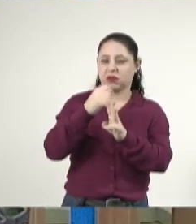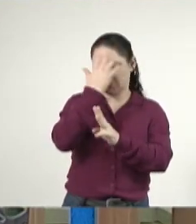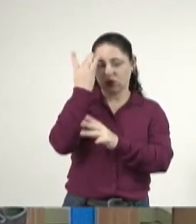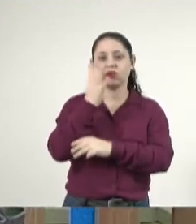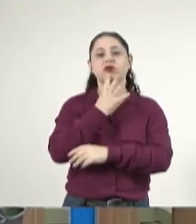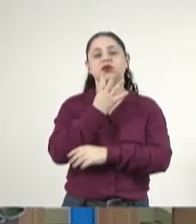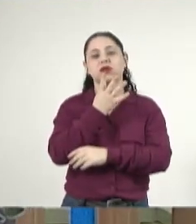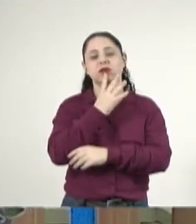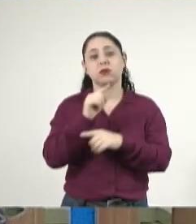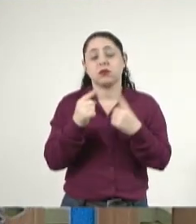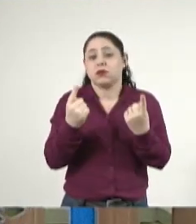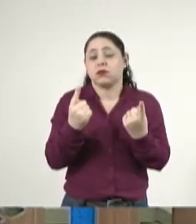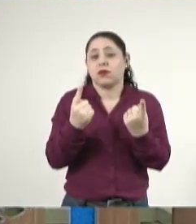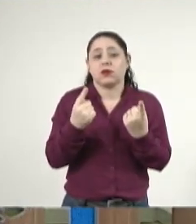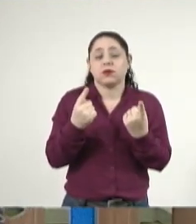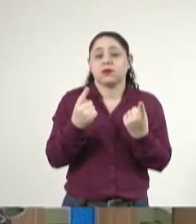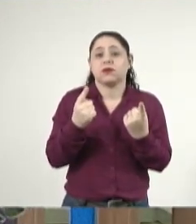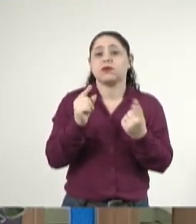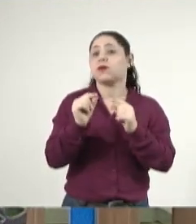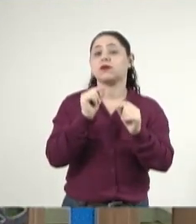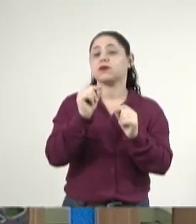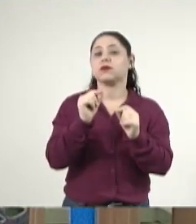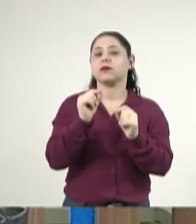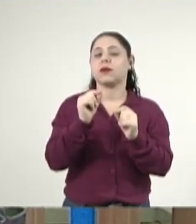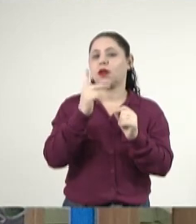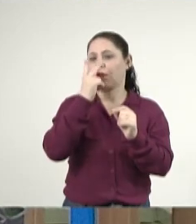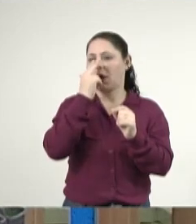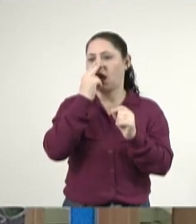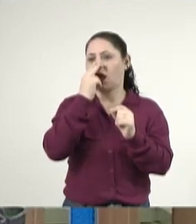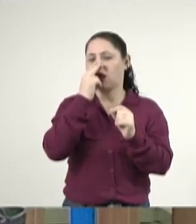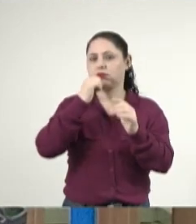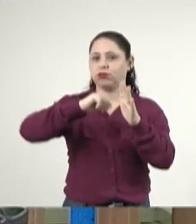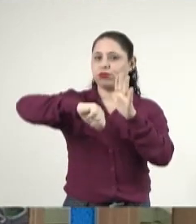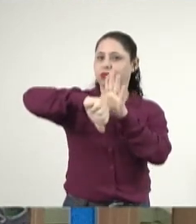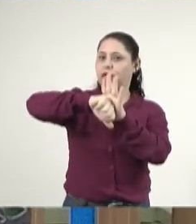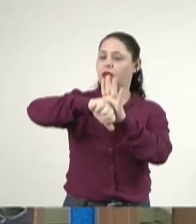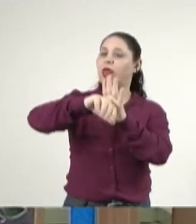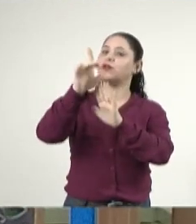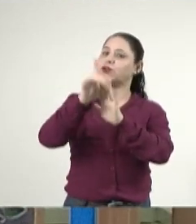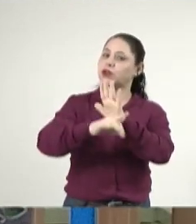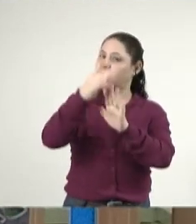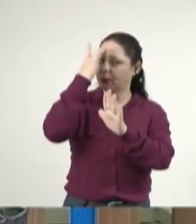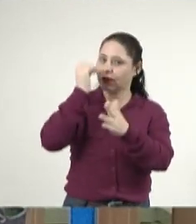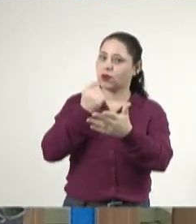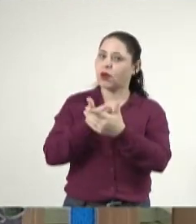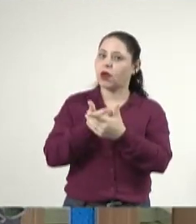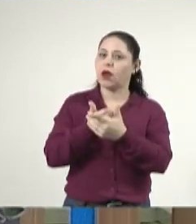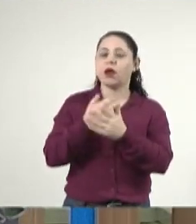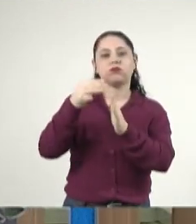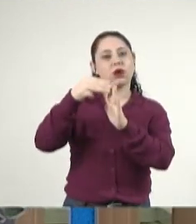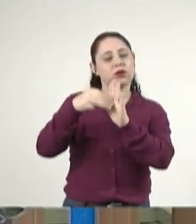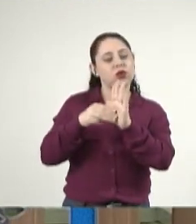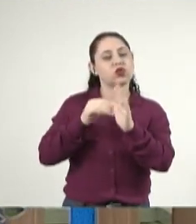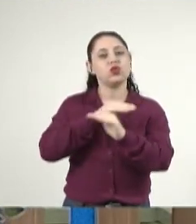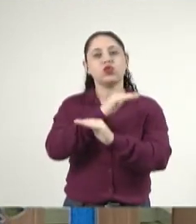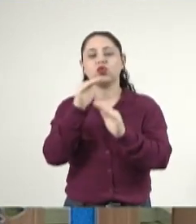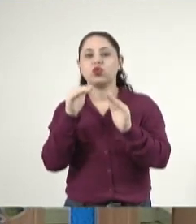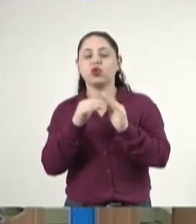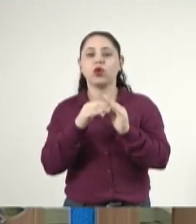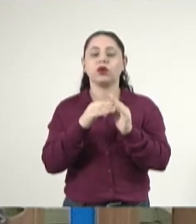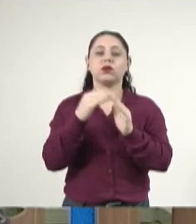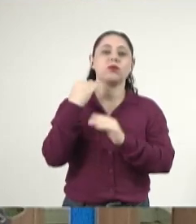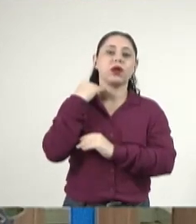conhece também, e que isso também seria aí uma certa violação dos direitos do consumidor. A medida vai valer para todos os bancos autorizados